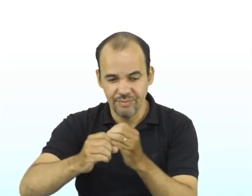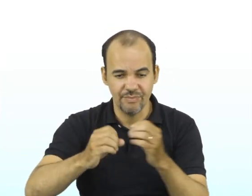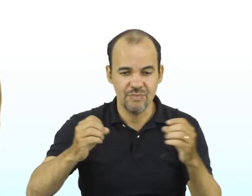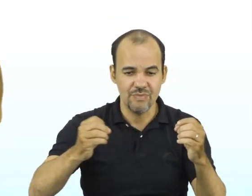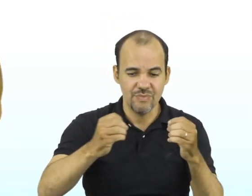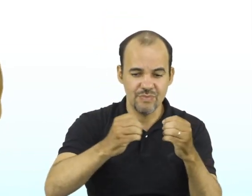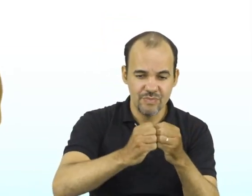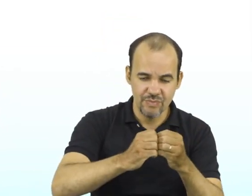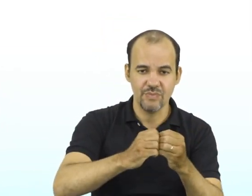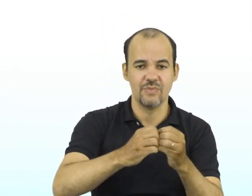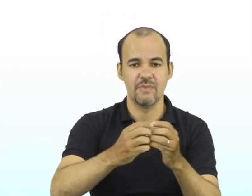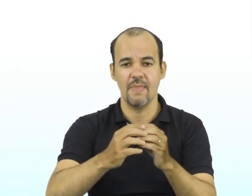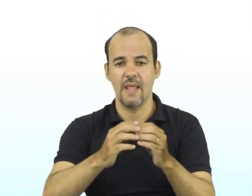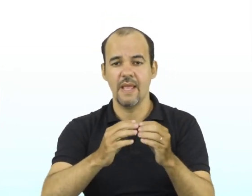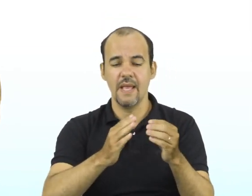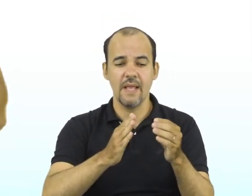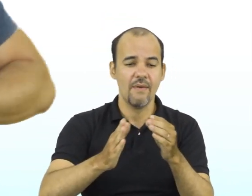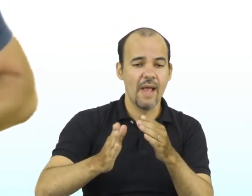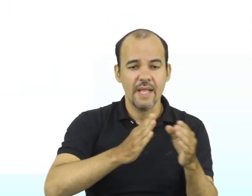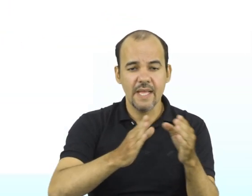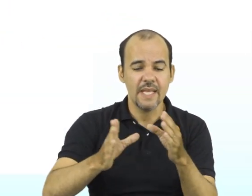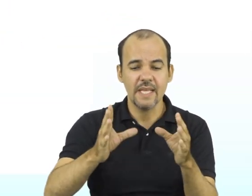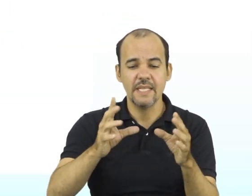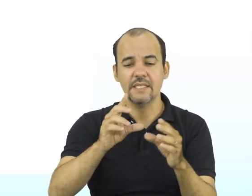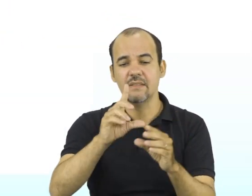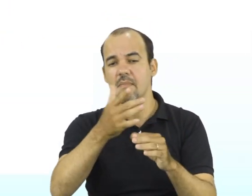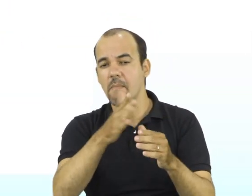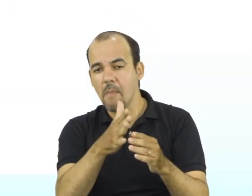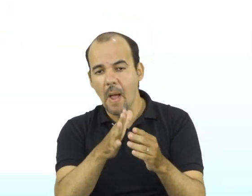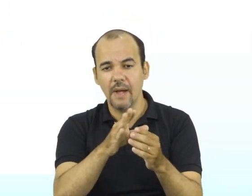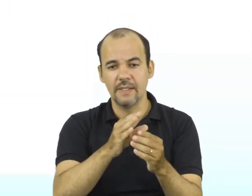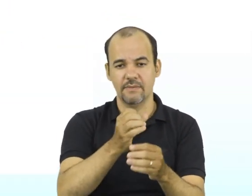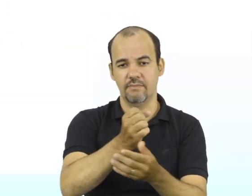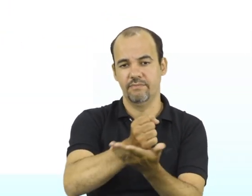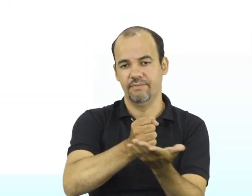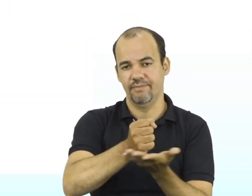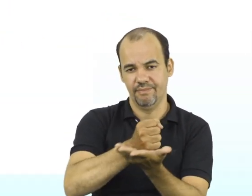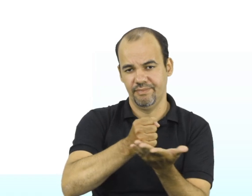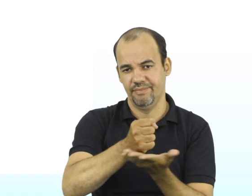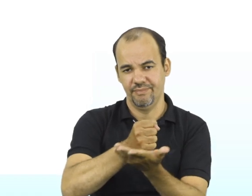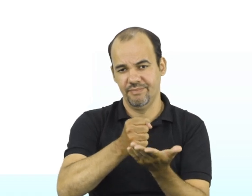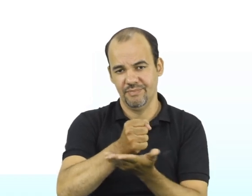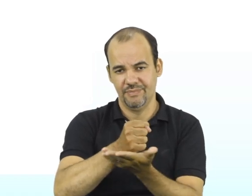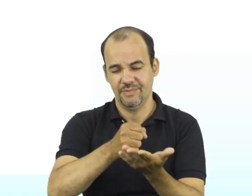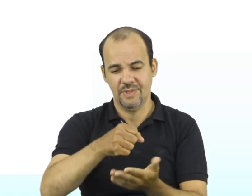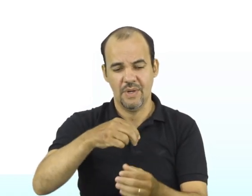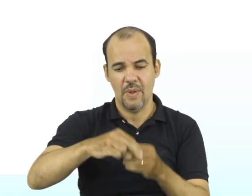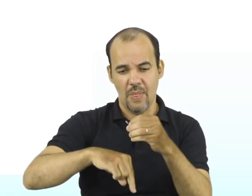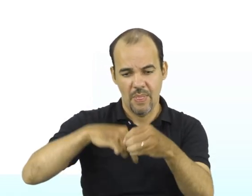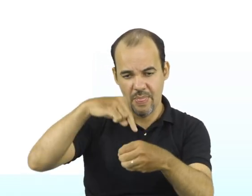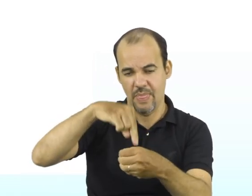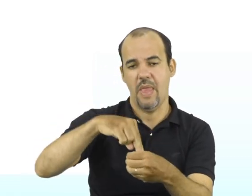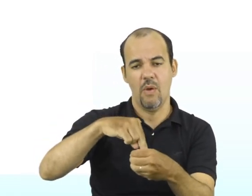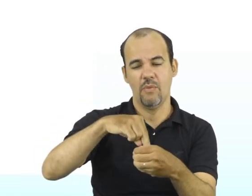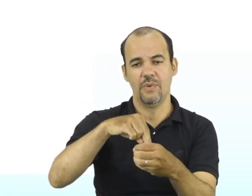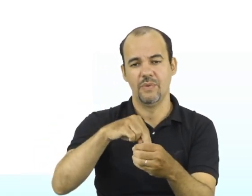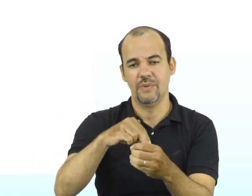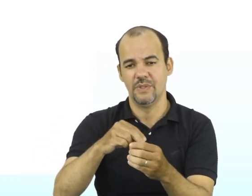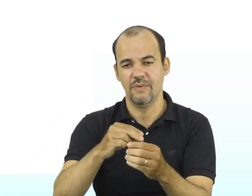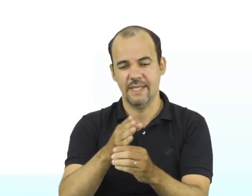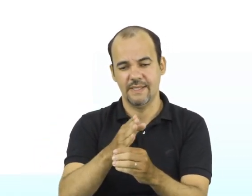meio termo que vai diminuir essa atração, tá aí, de forma básica, os nêutrons, tá? Ele é neutro.